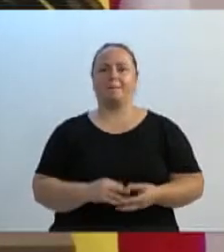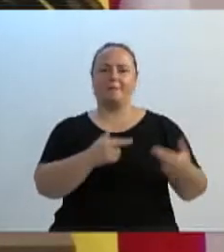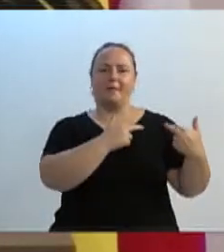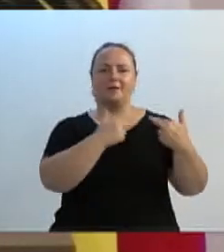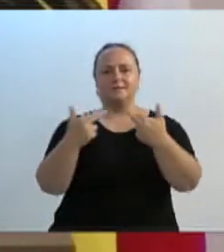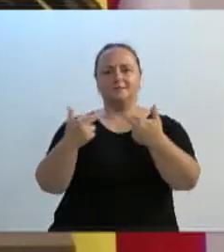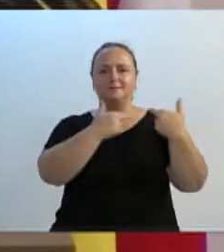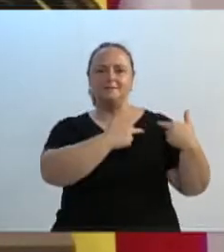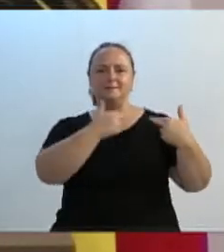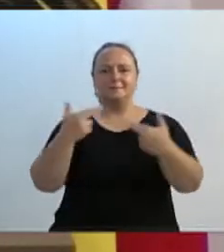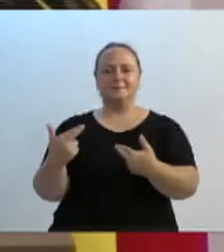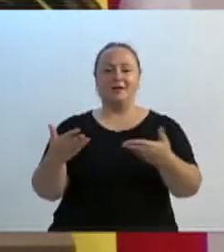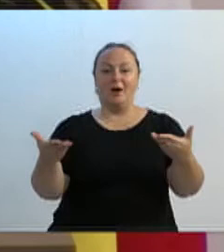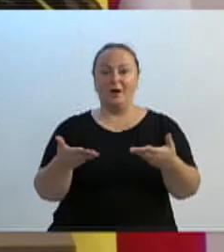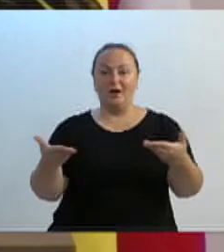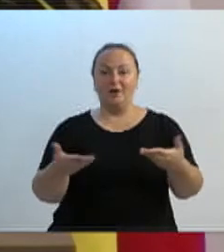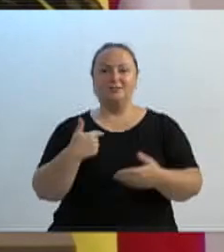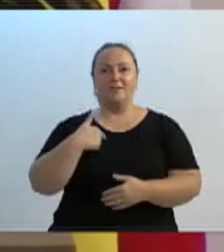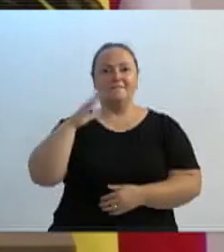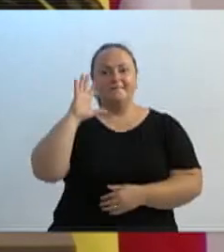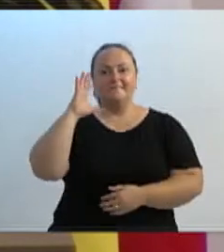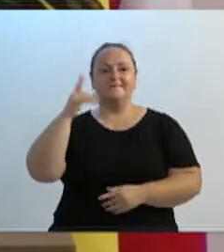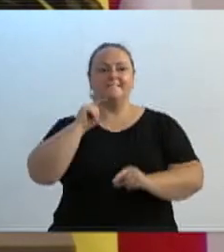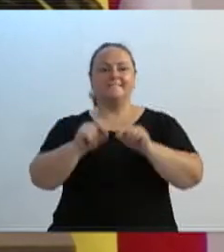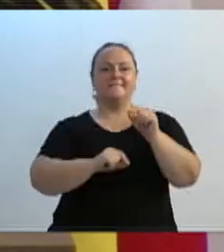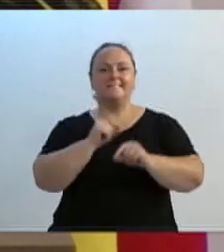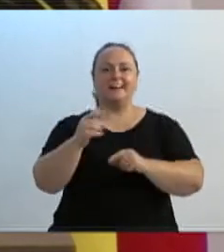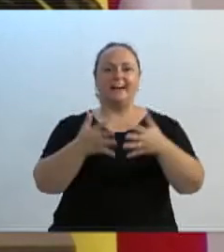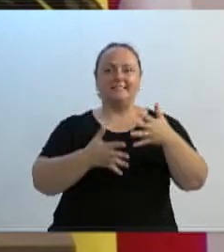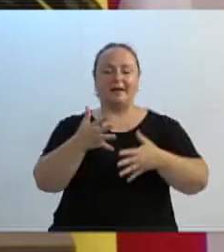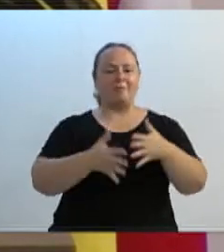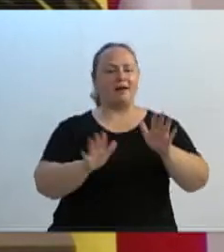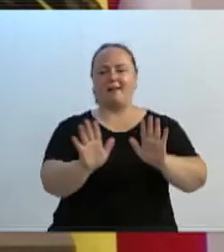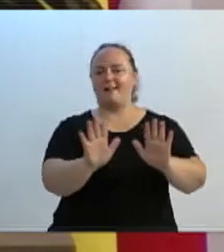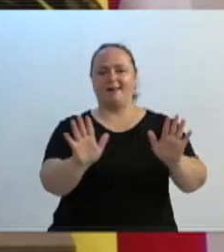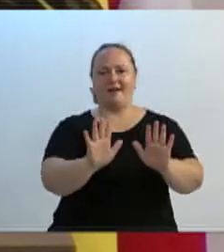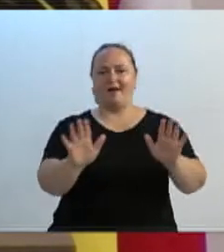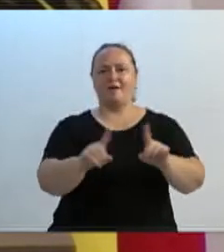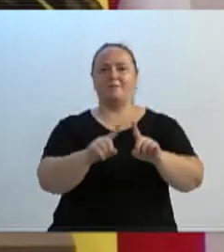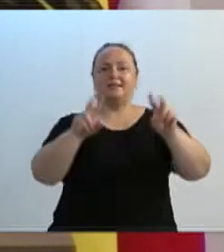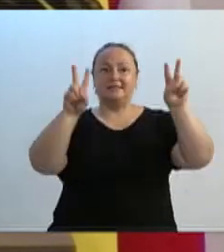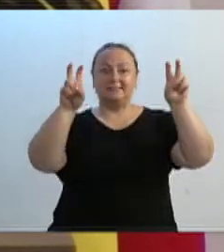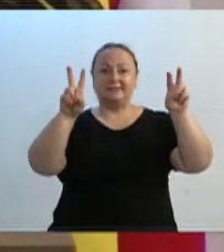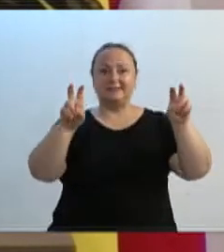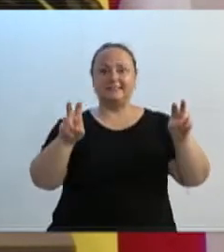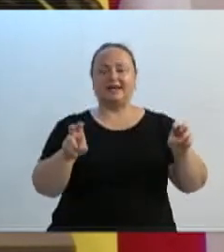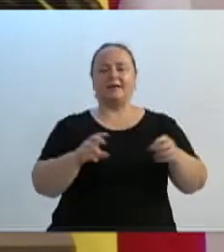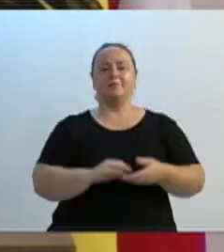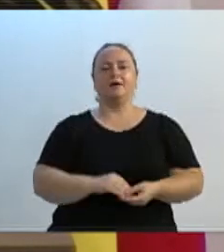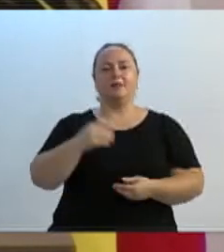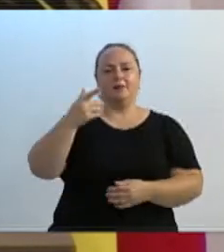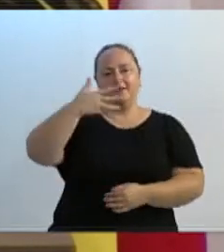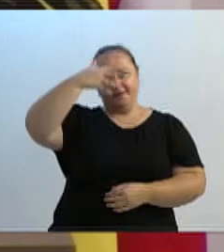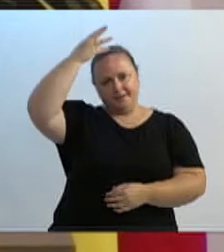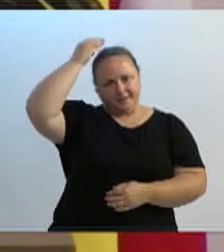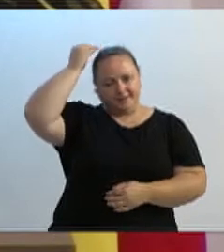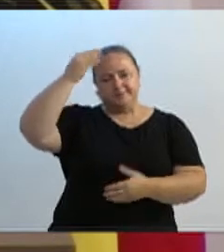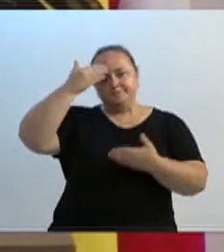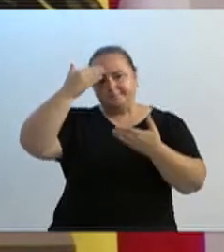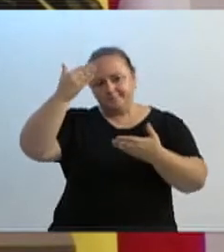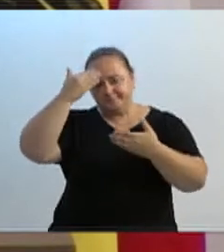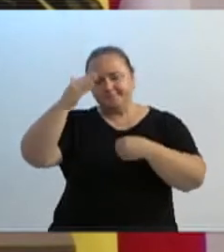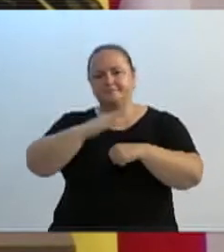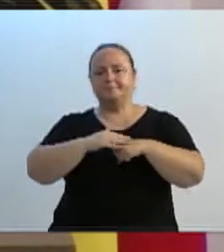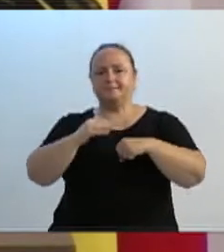vereador Gilson, só porque ele está presidindo, eu resolvi conturbar a questão aqui, mas não foi. Foram os temas que foram trazidos. Vereador Alexandre Matias, agradeço a gentileza, acho que